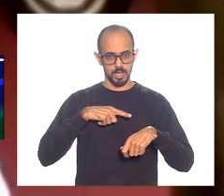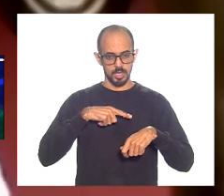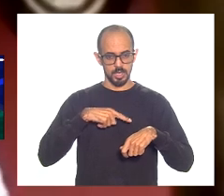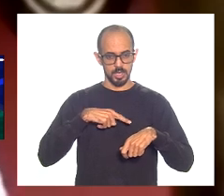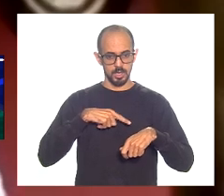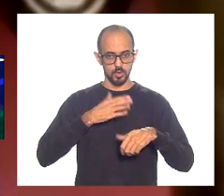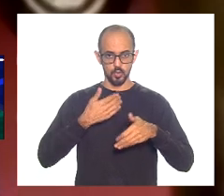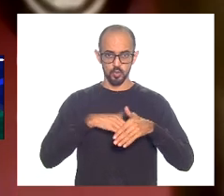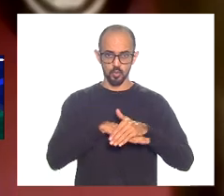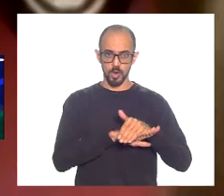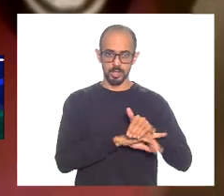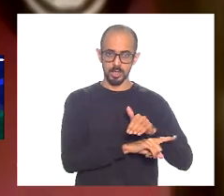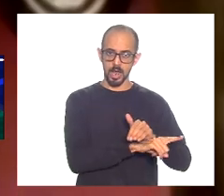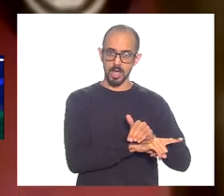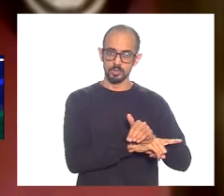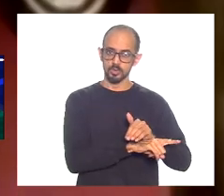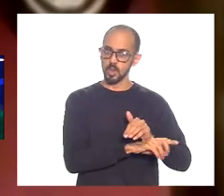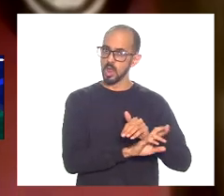fundo, eles